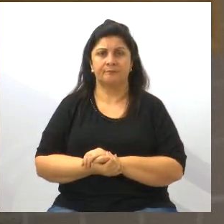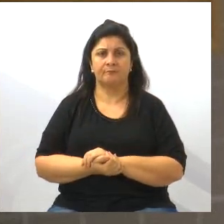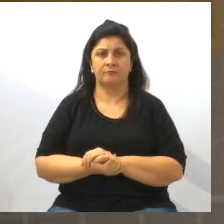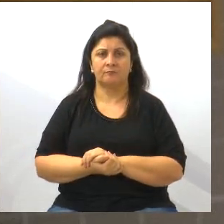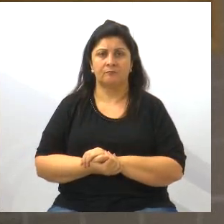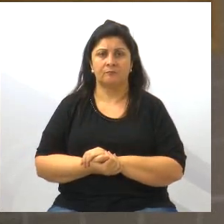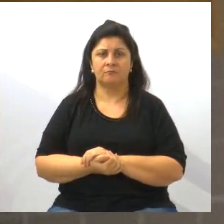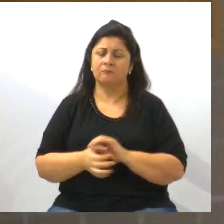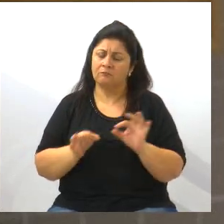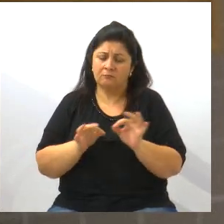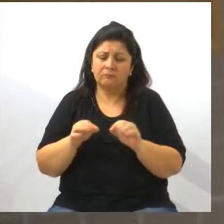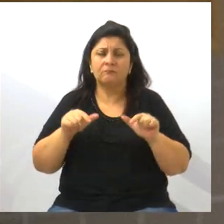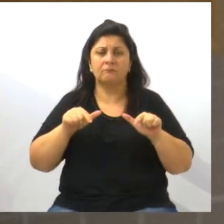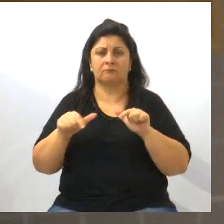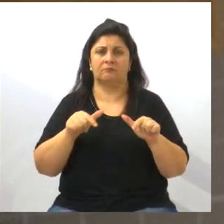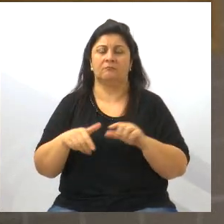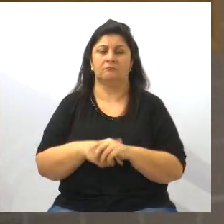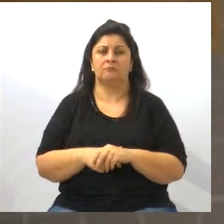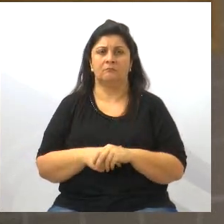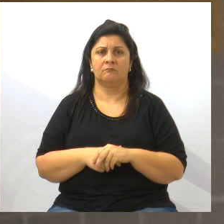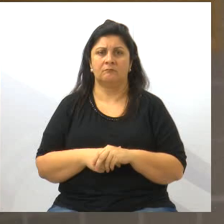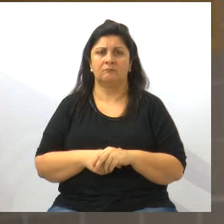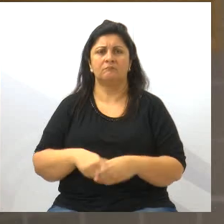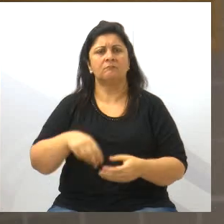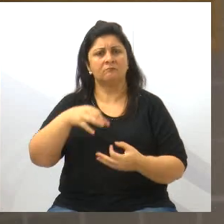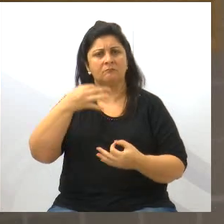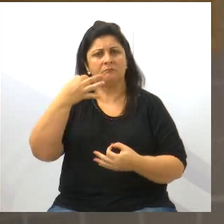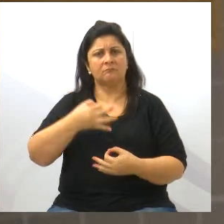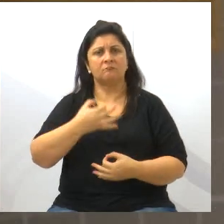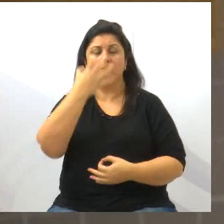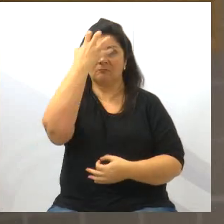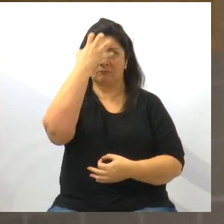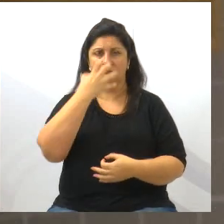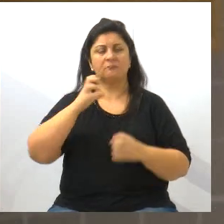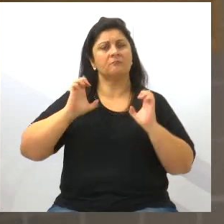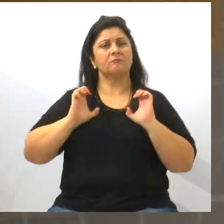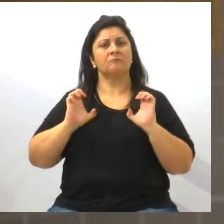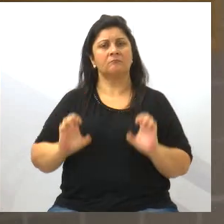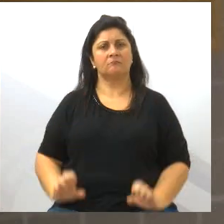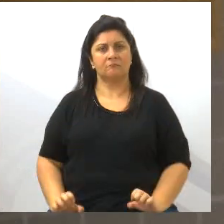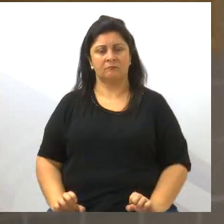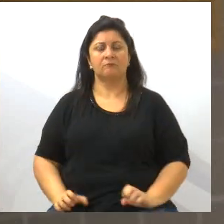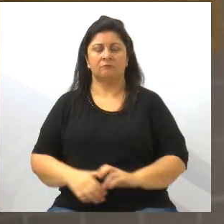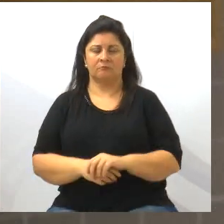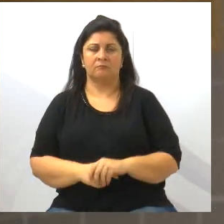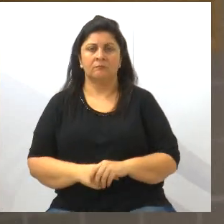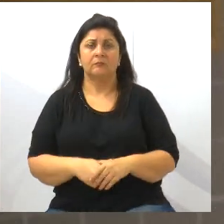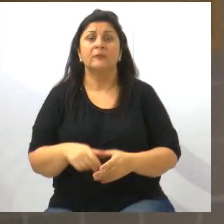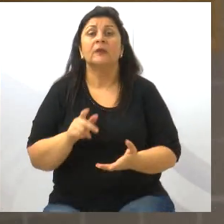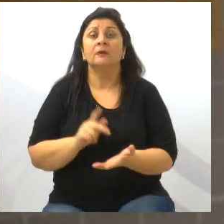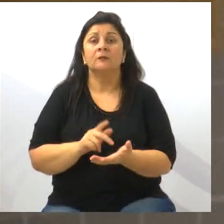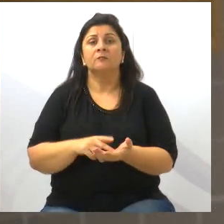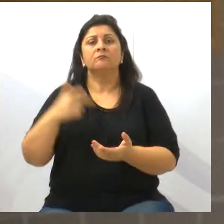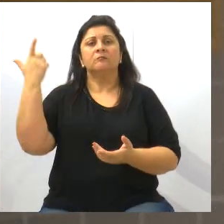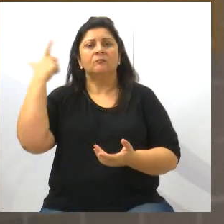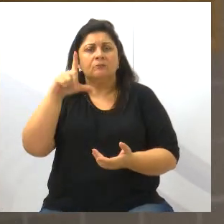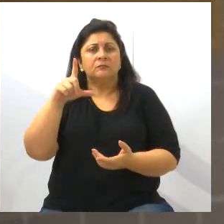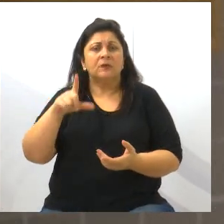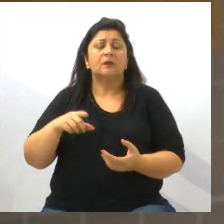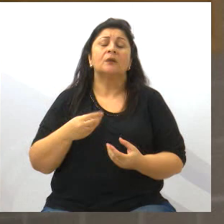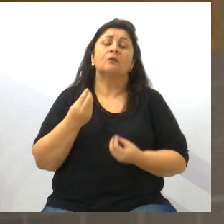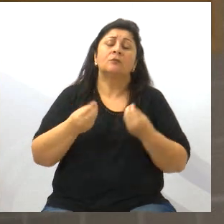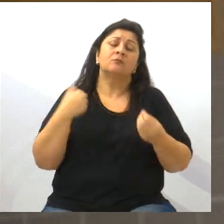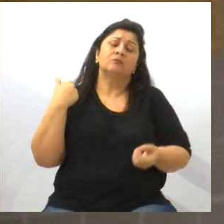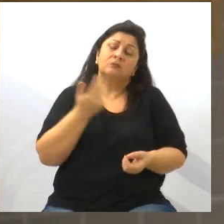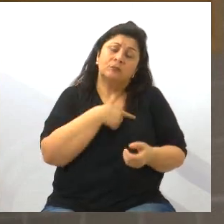o trabalho, né, para que ele seja um trabalho sério, um trabalho que realmente dê o resultado que a gente